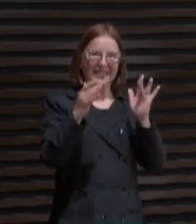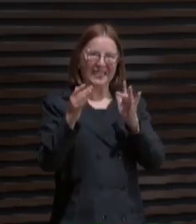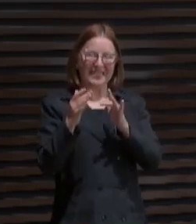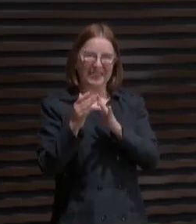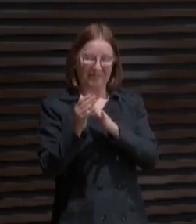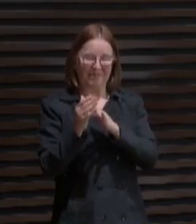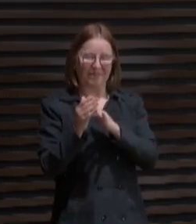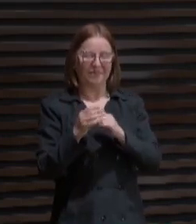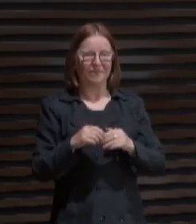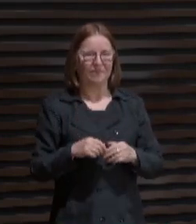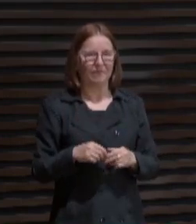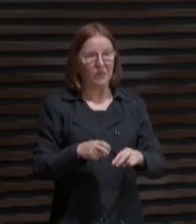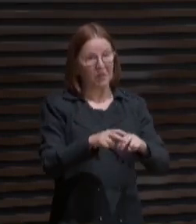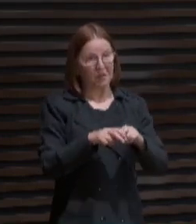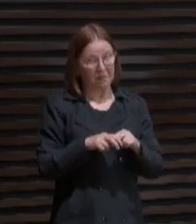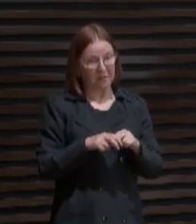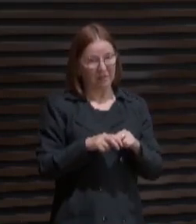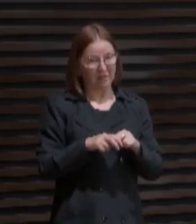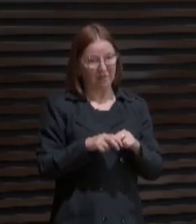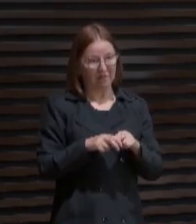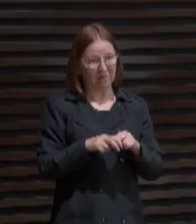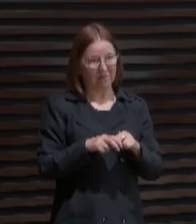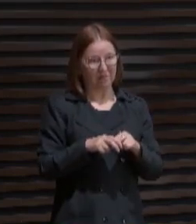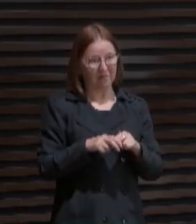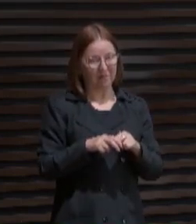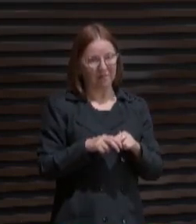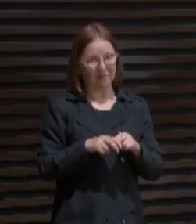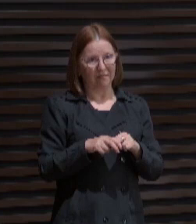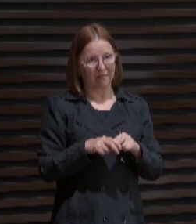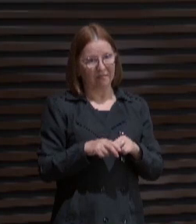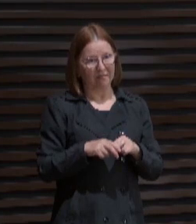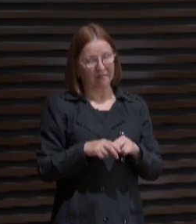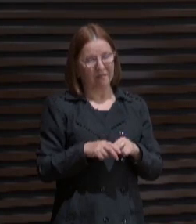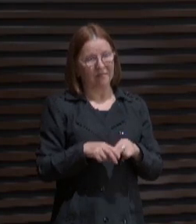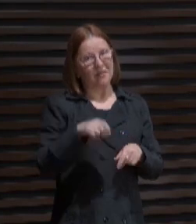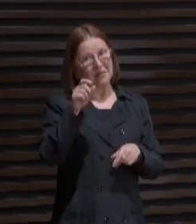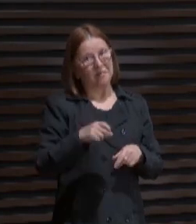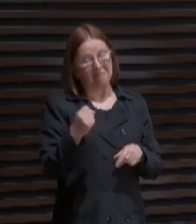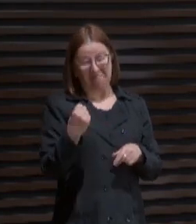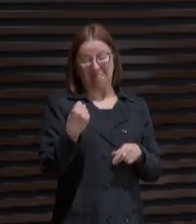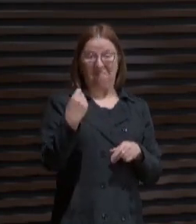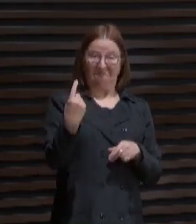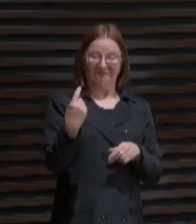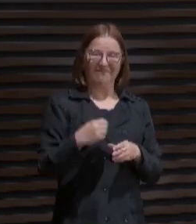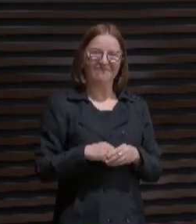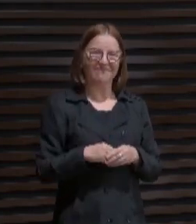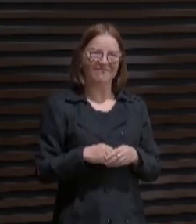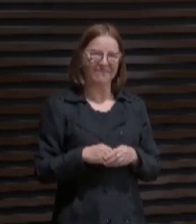por isso soa estranho tamanho júbilo. Como soava para mim. A oração ao